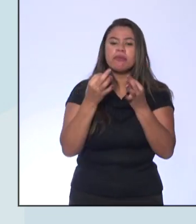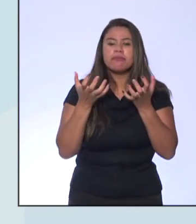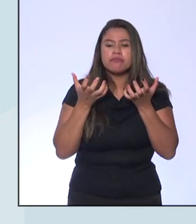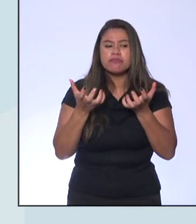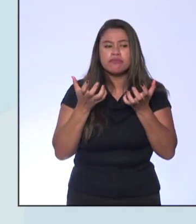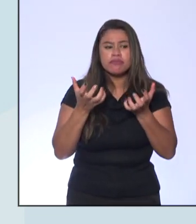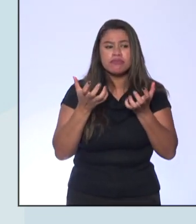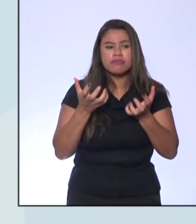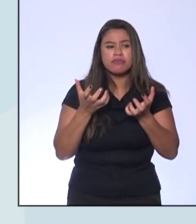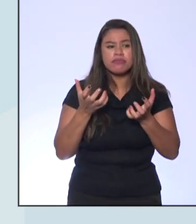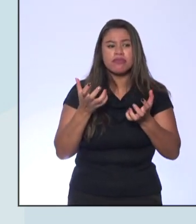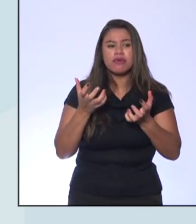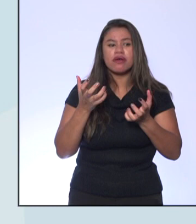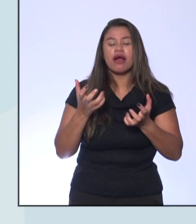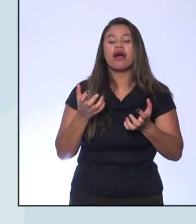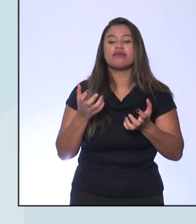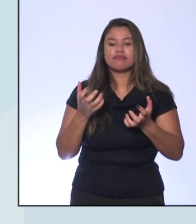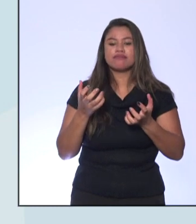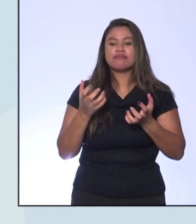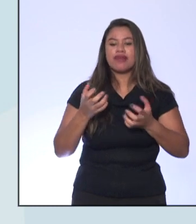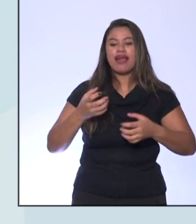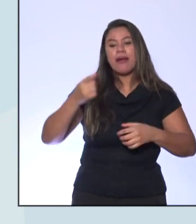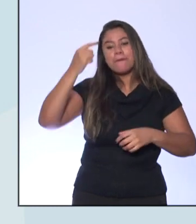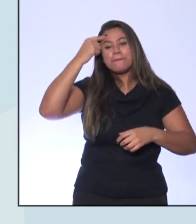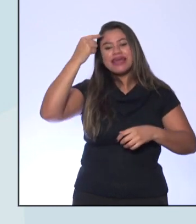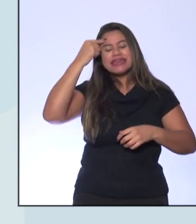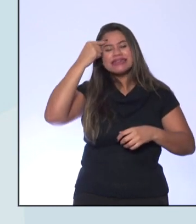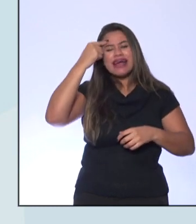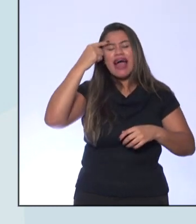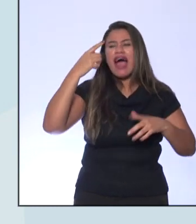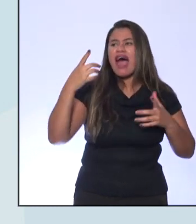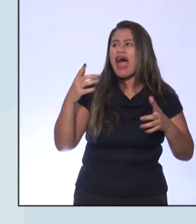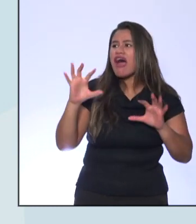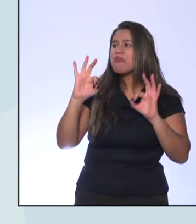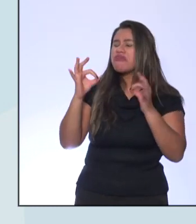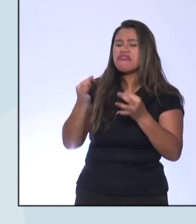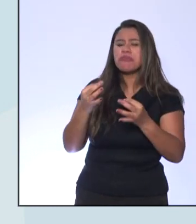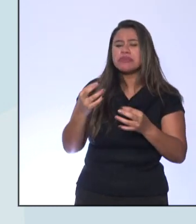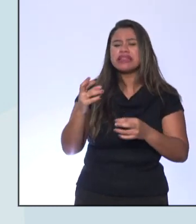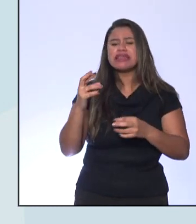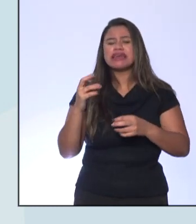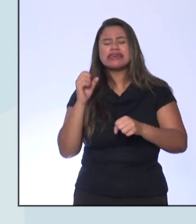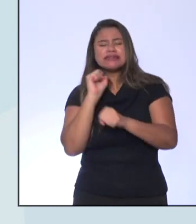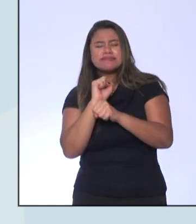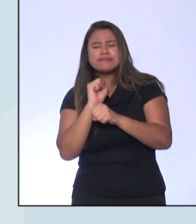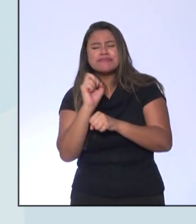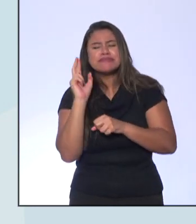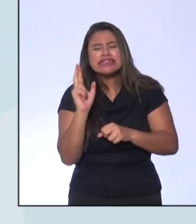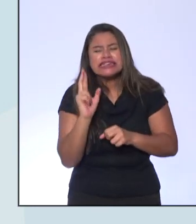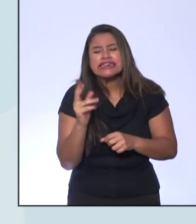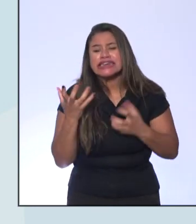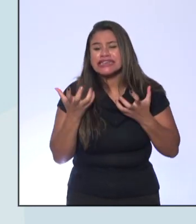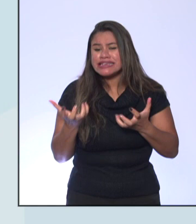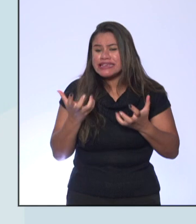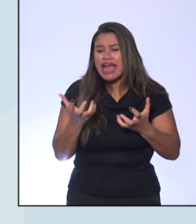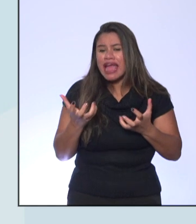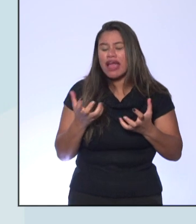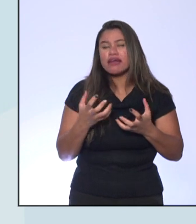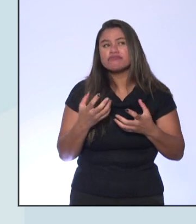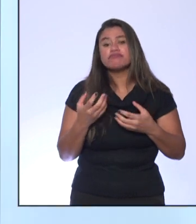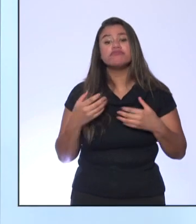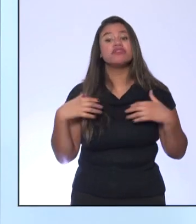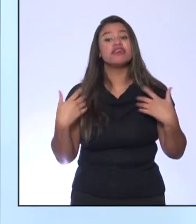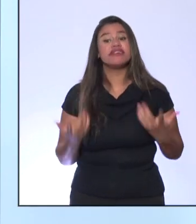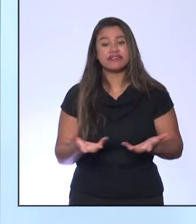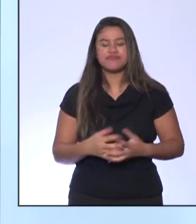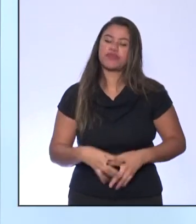eu quero saber se, em algum momento, alguém da sua família já falou para você: olha,